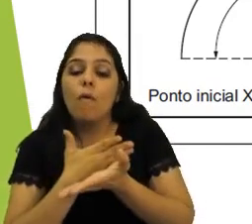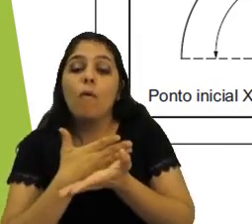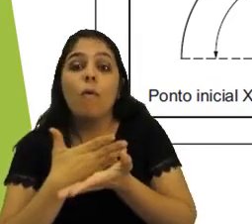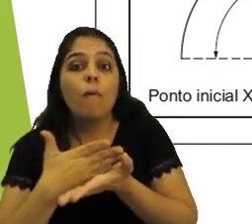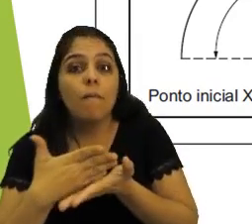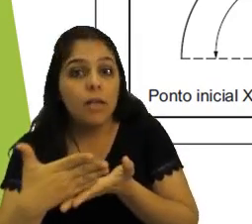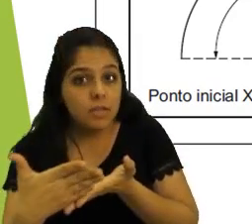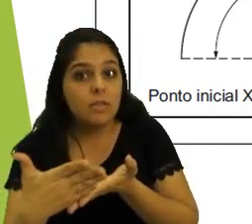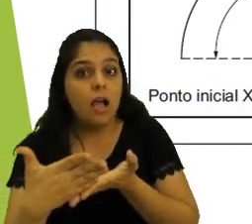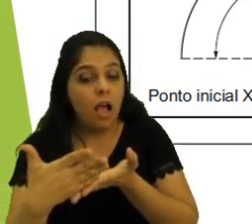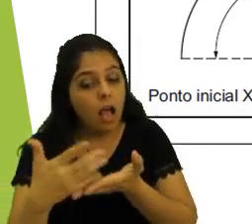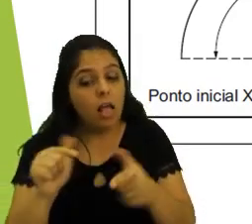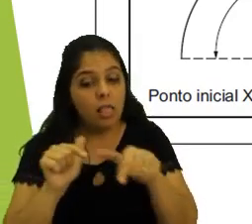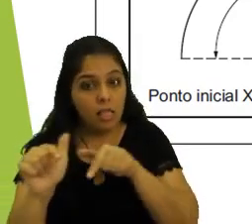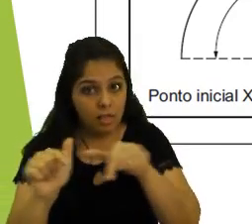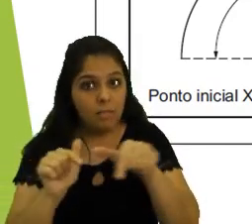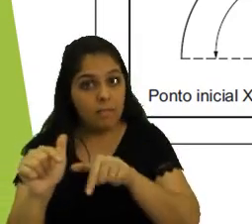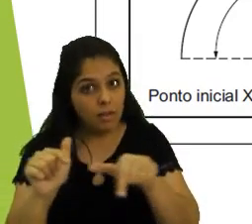a trabalhar, tá?